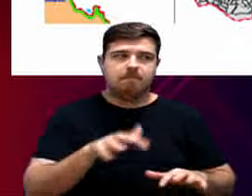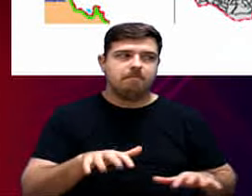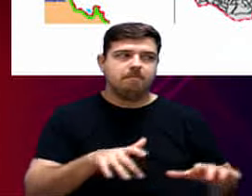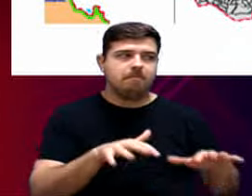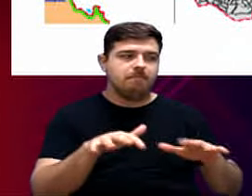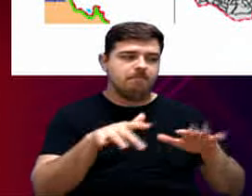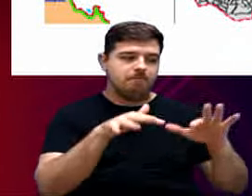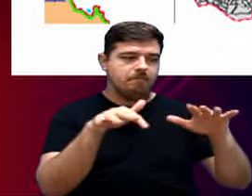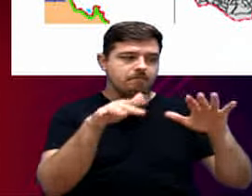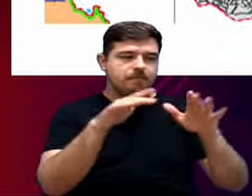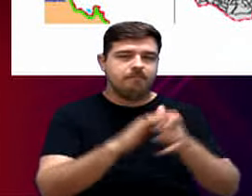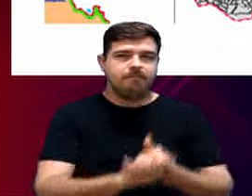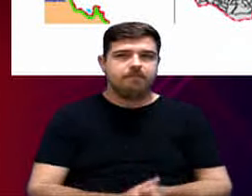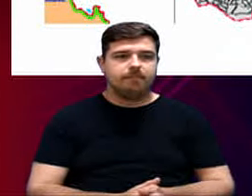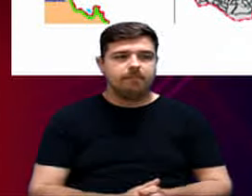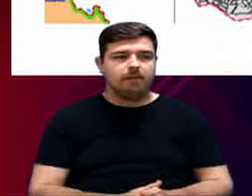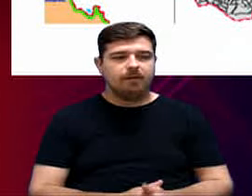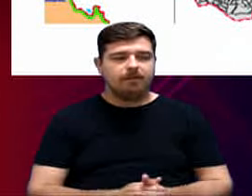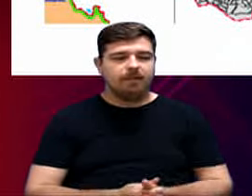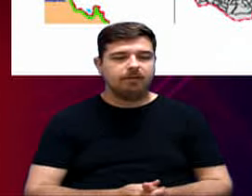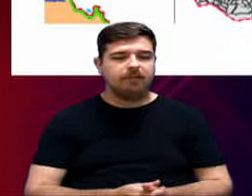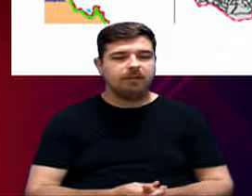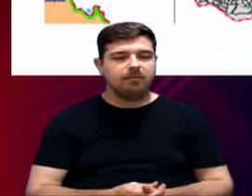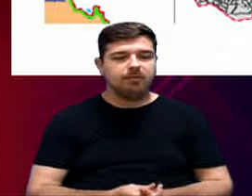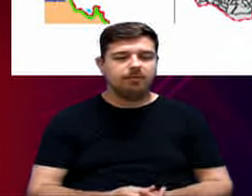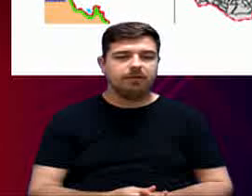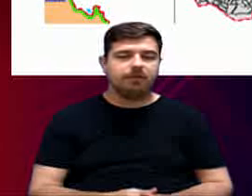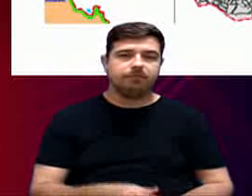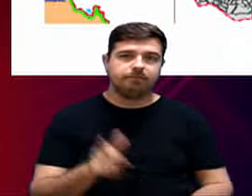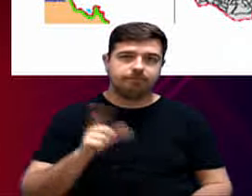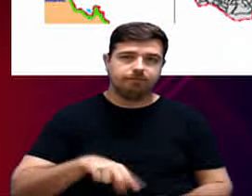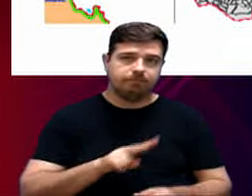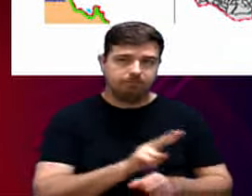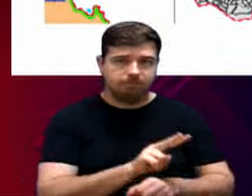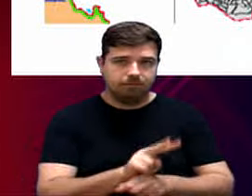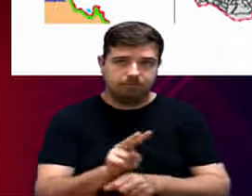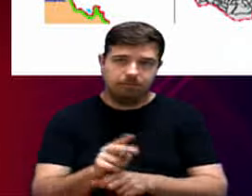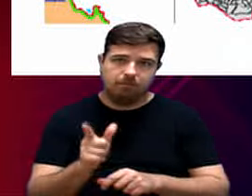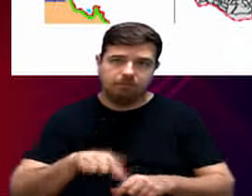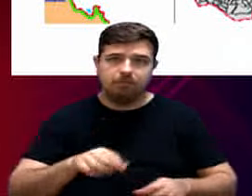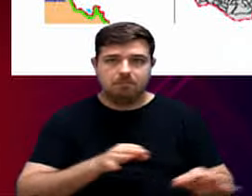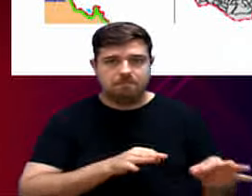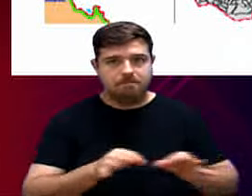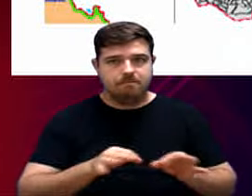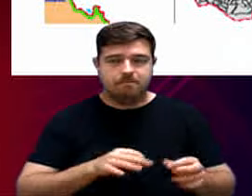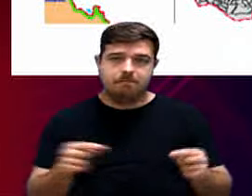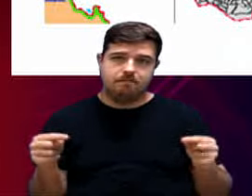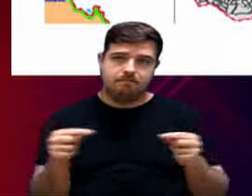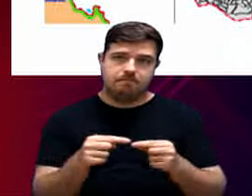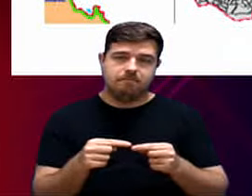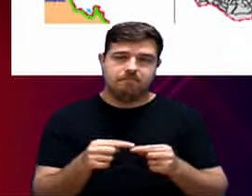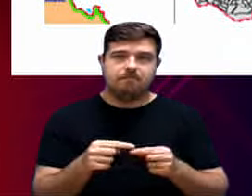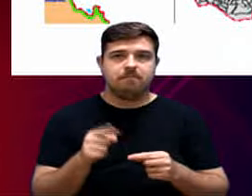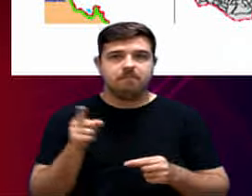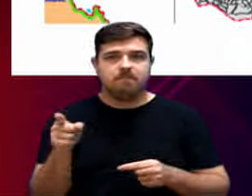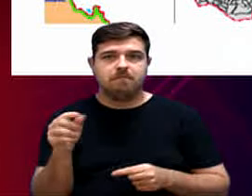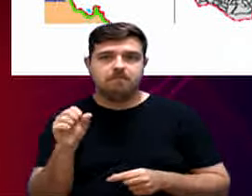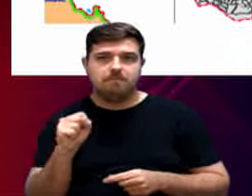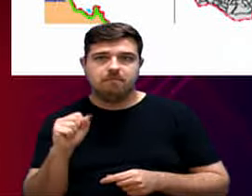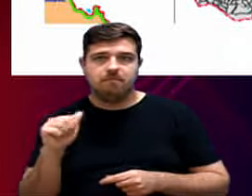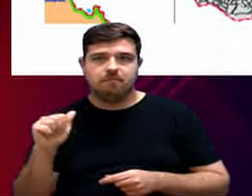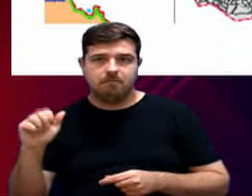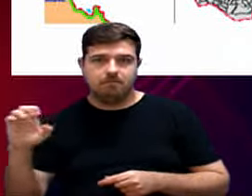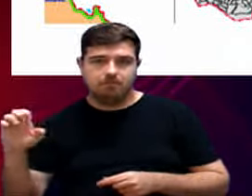apontando como monitoramento e controlle eh no plano diretor então ele chama o o o plano